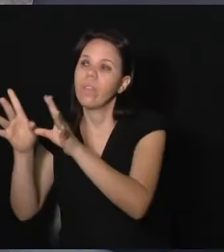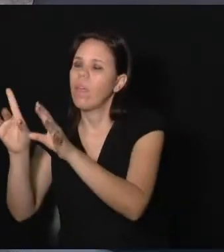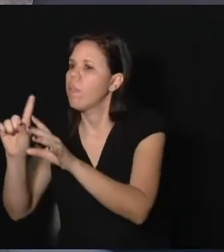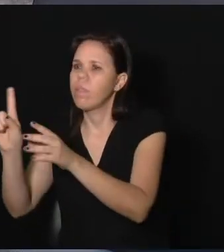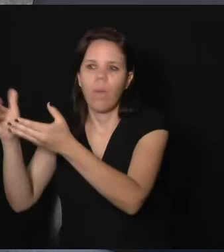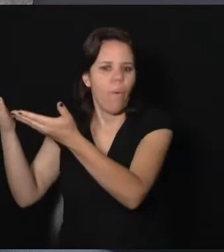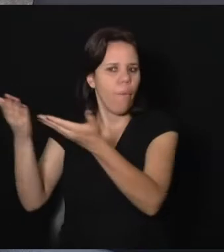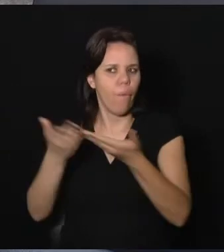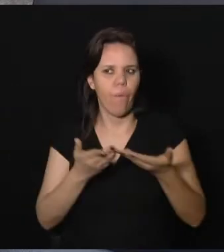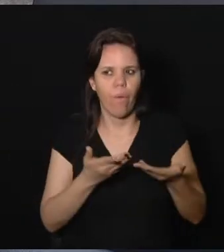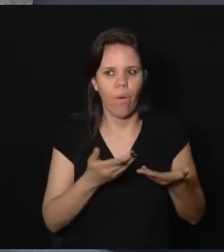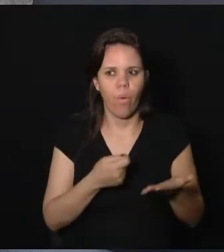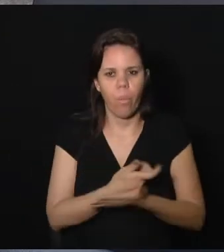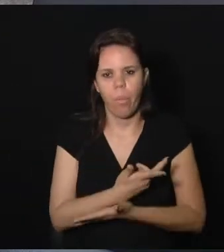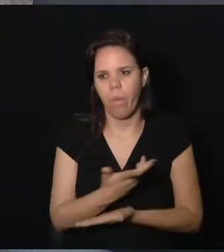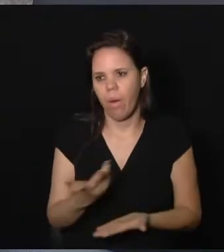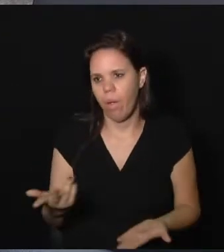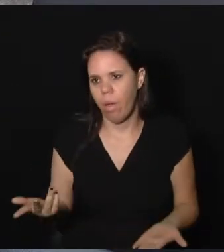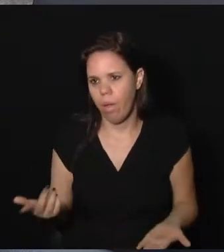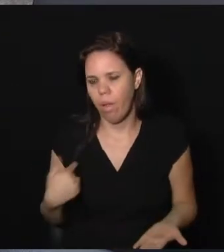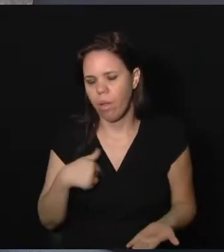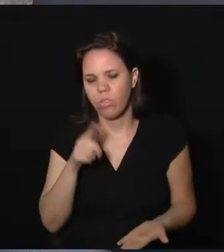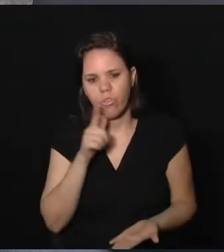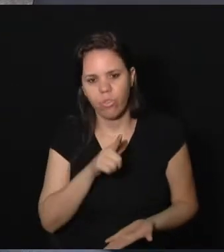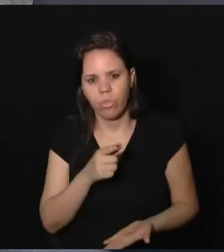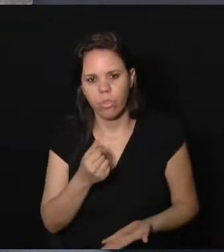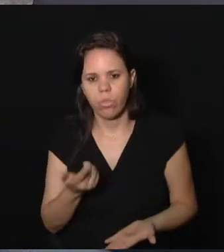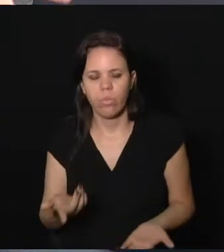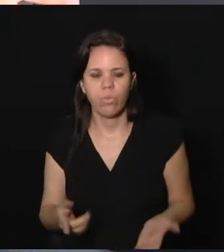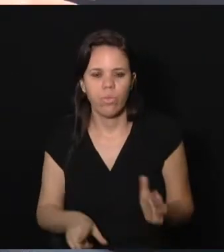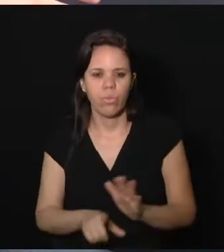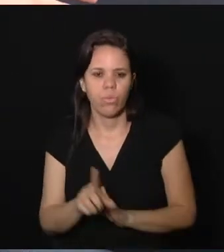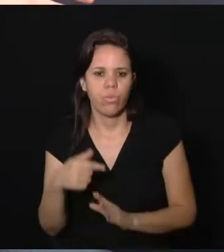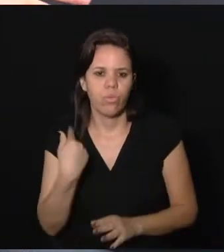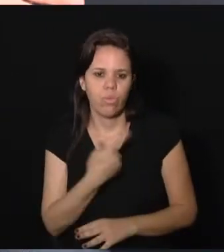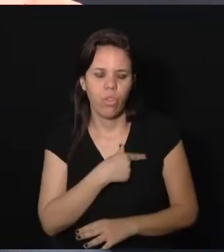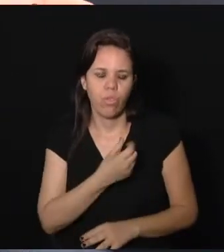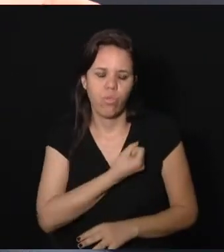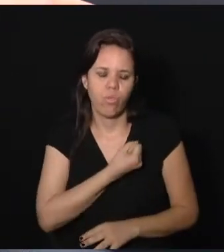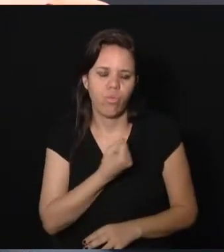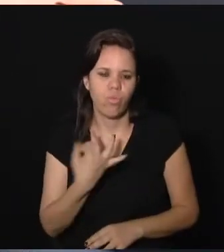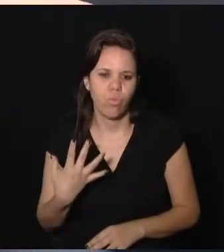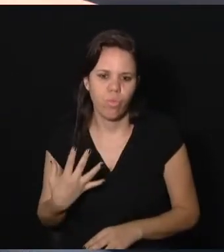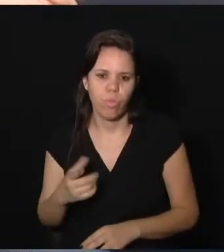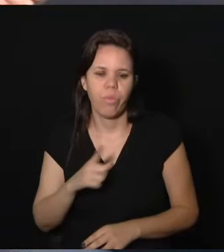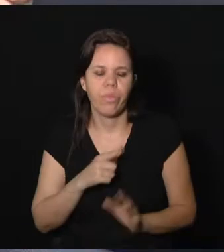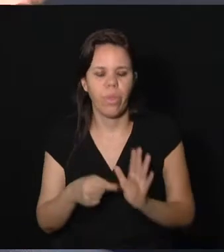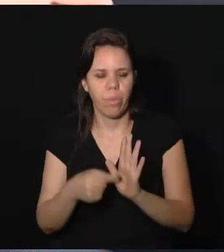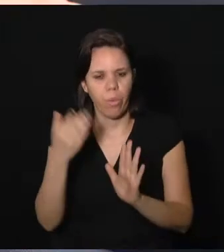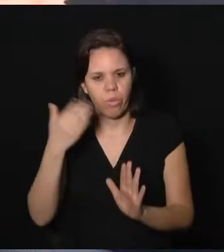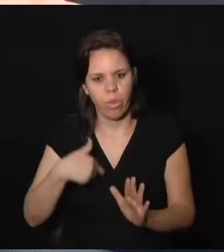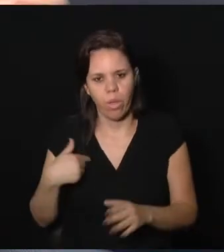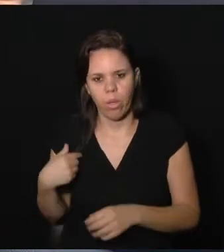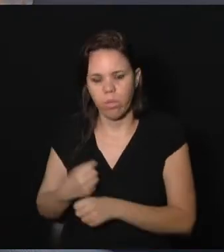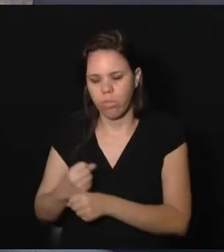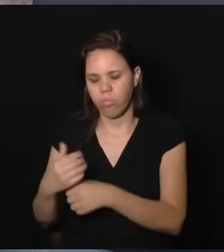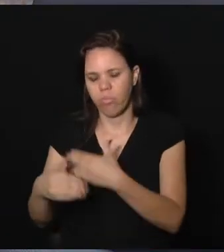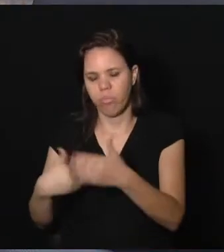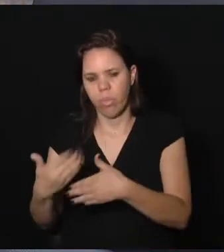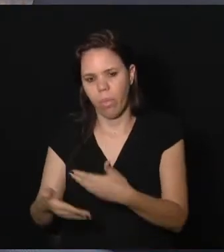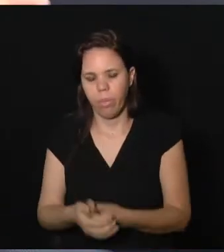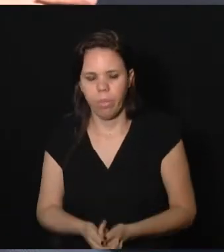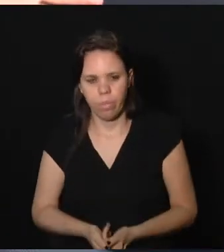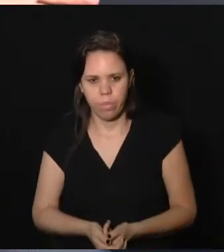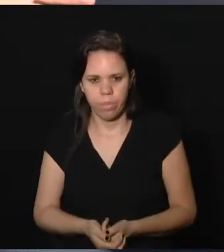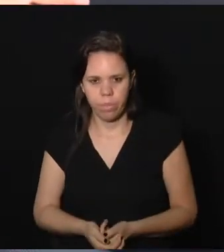onde a gente tem o ganho, eu acho. E os nossos números, eles têm mostrado nos últimos tempos,